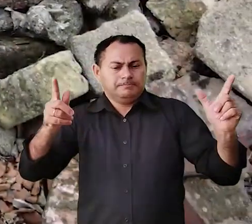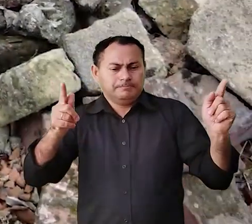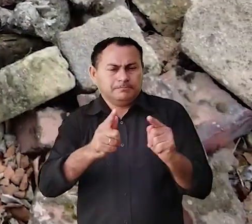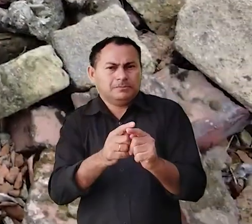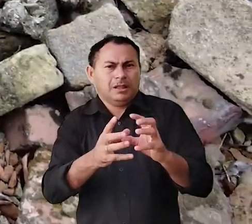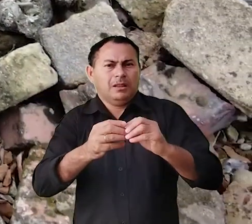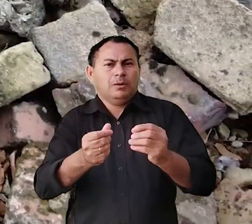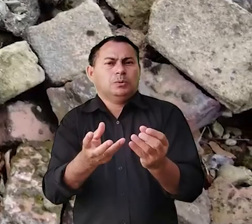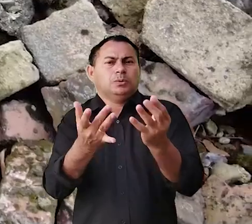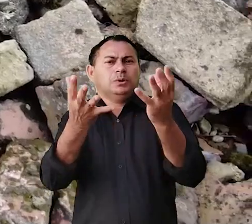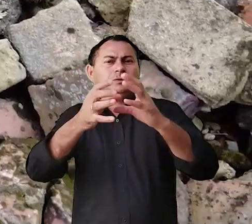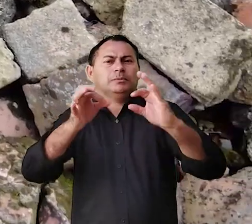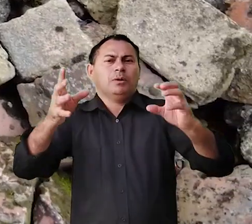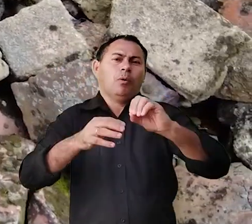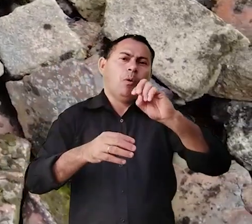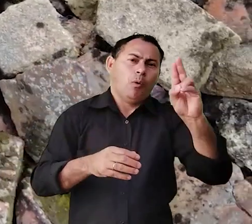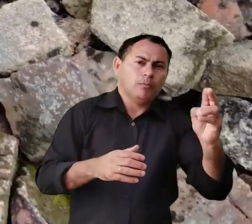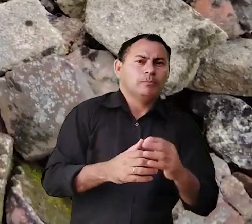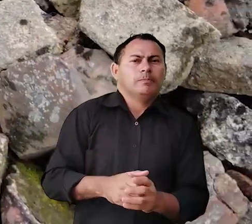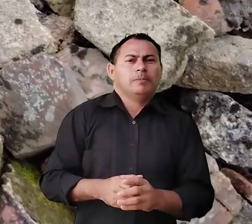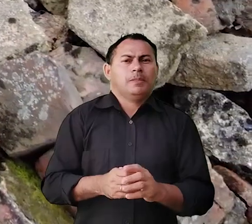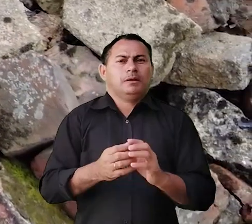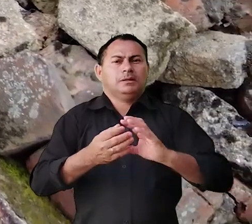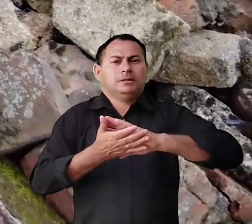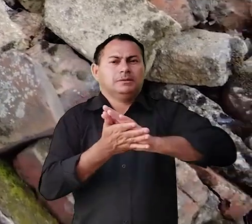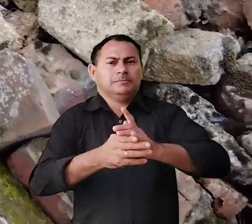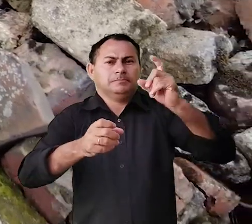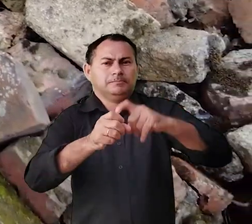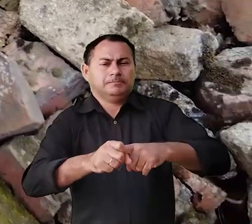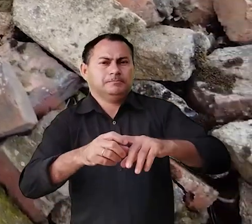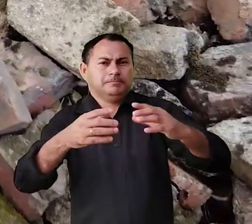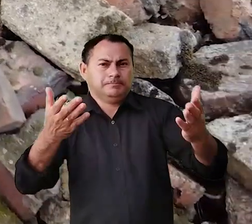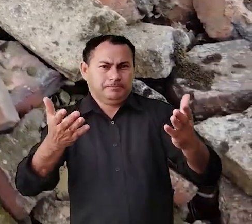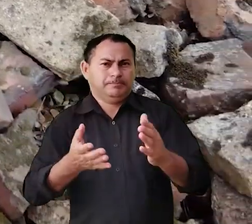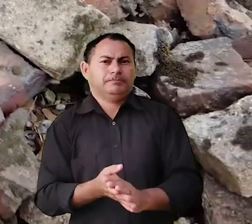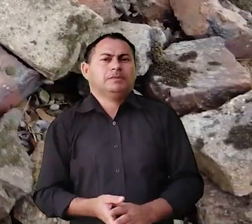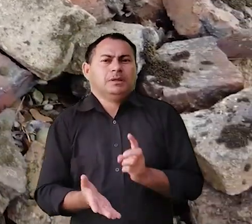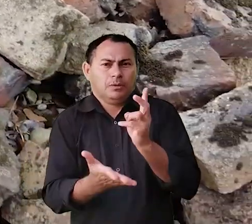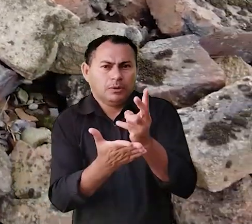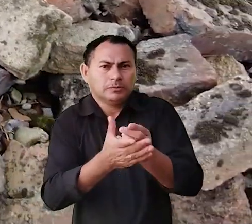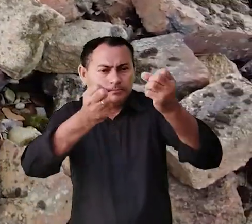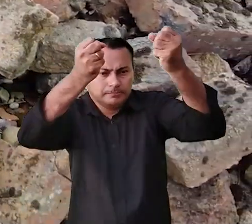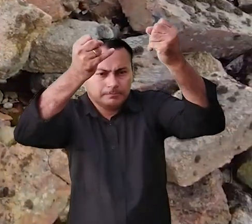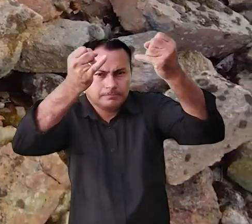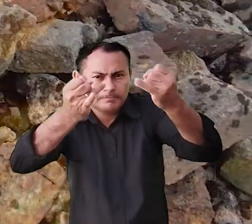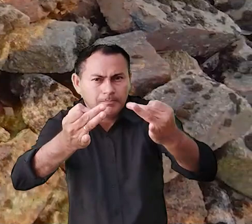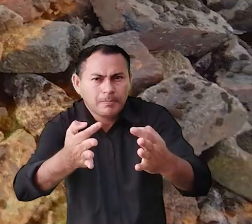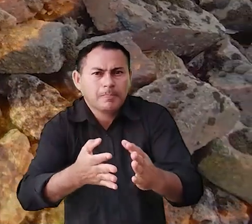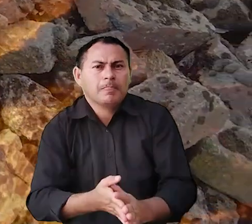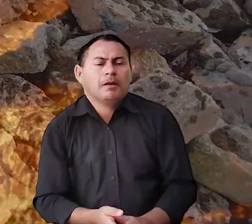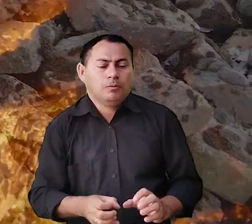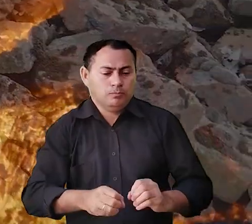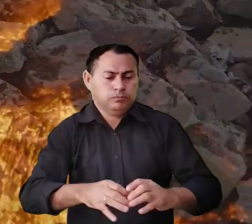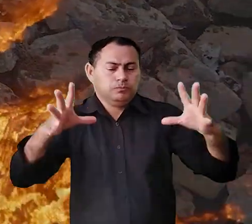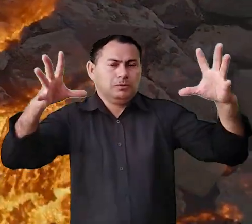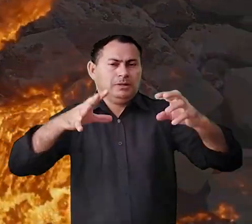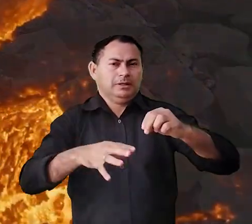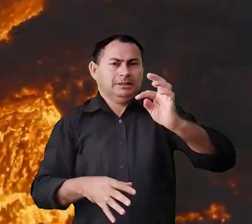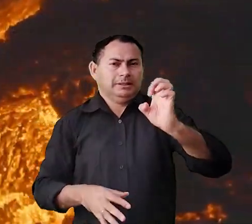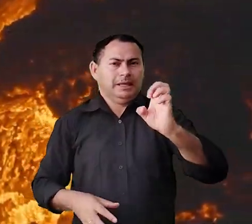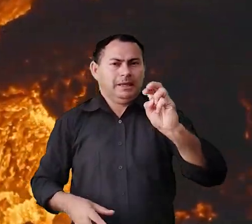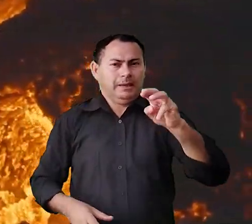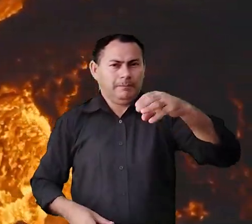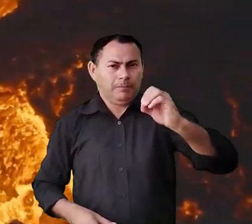seria reduzida a fumaça, ou se desintegraria. E continuou esclarecendo, uma